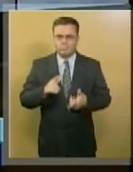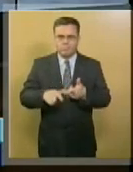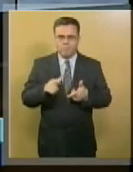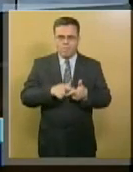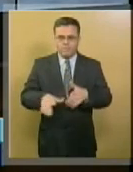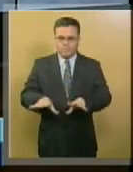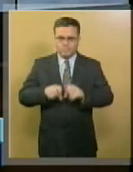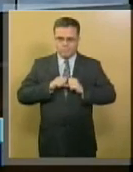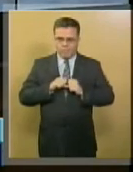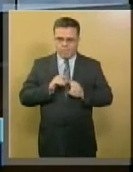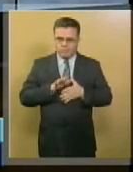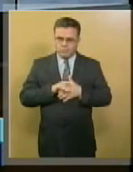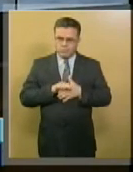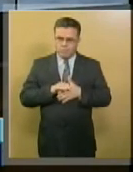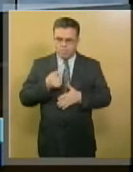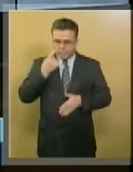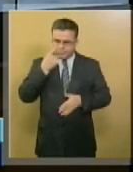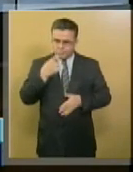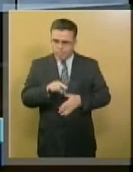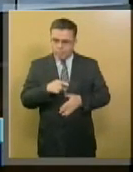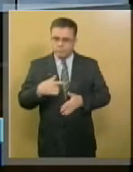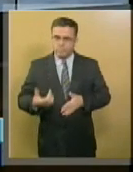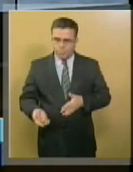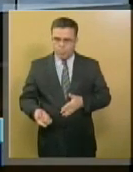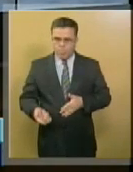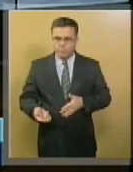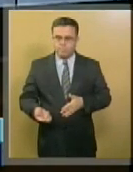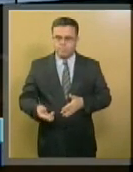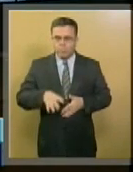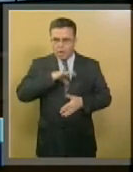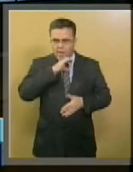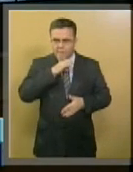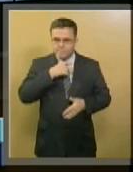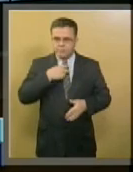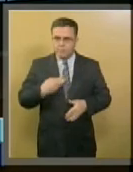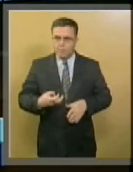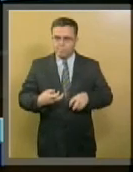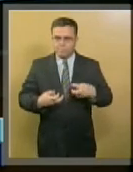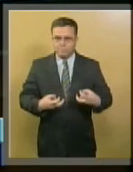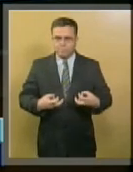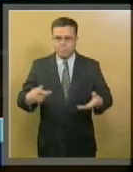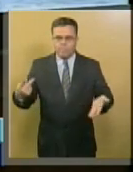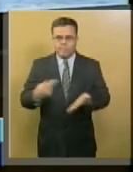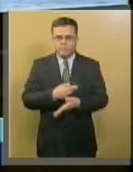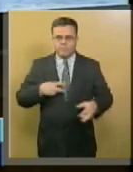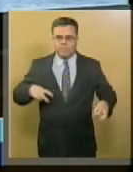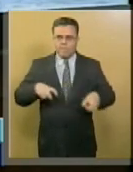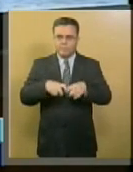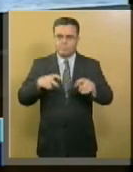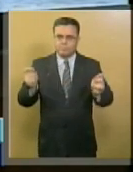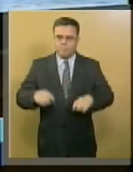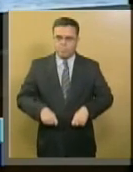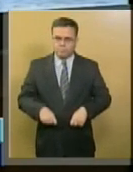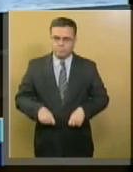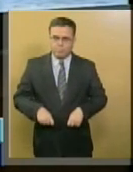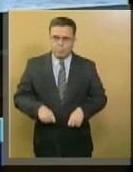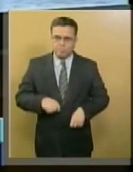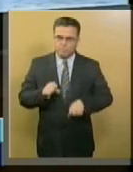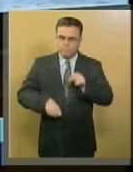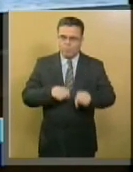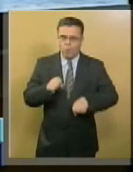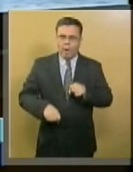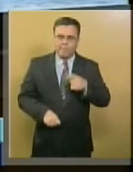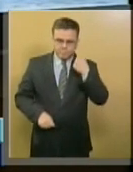saúde pública. Aqui é o cachorro em via pública abandonado que causou acidente. Poderia ter matado o motoqueiro. Olha o gato,